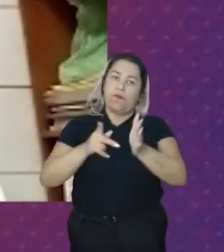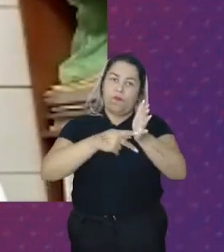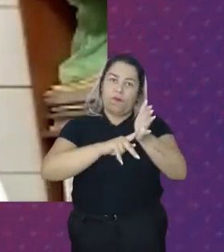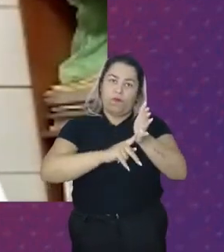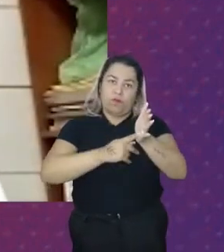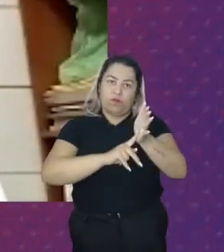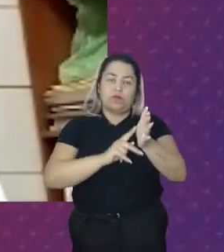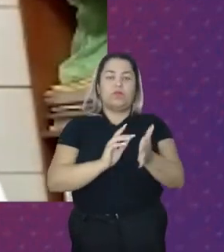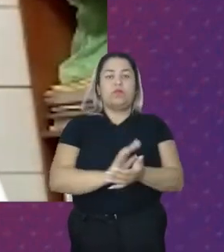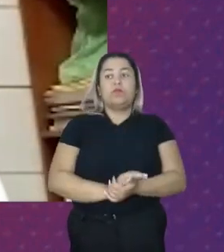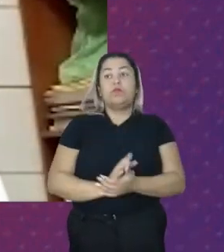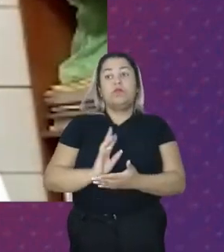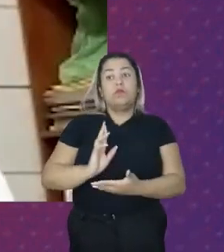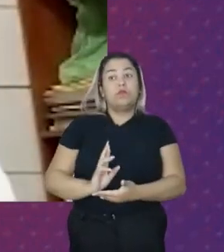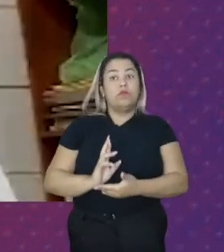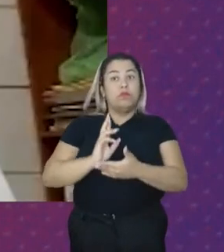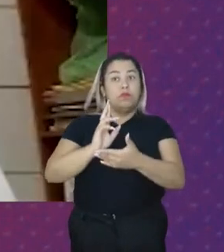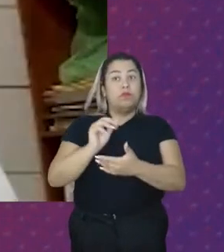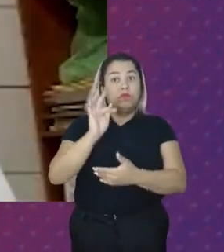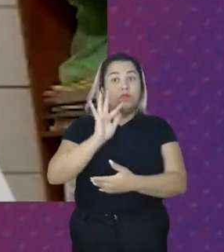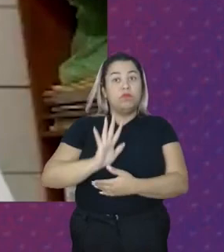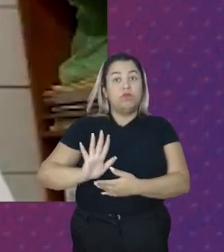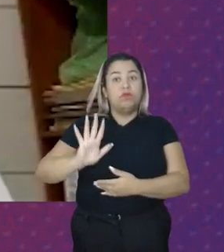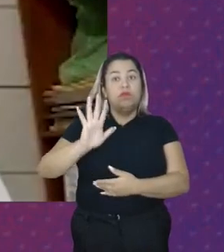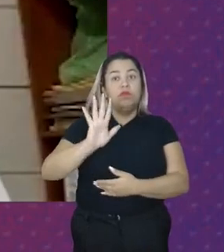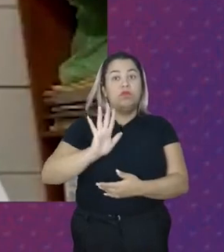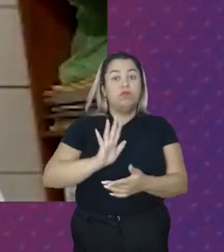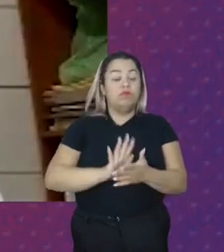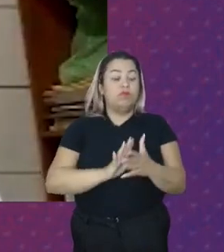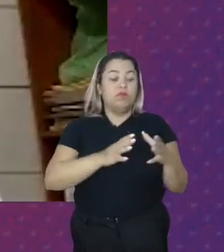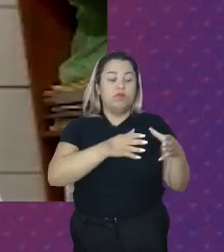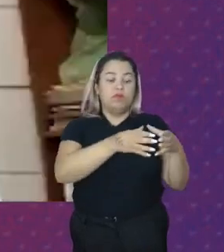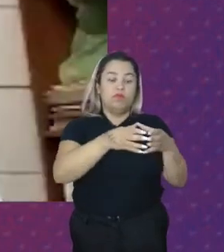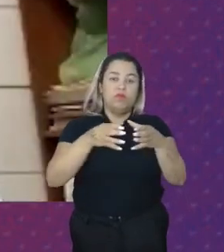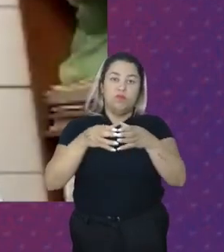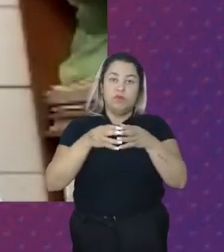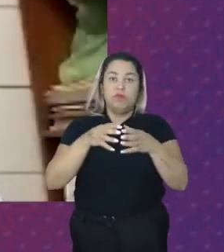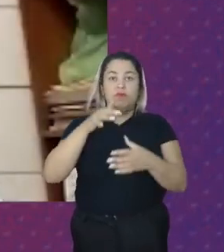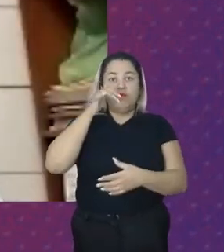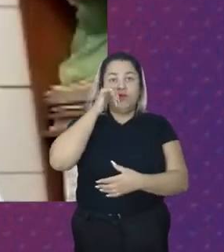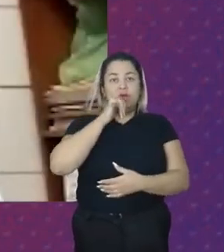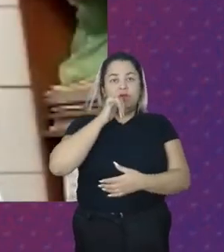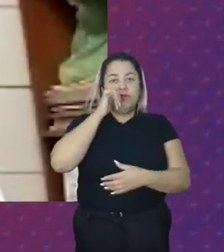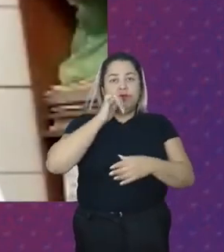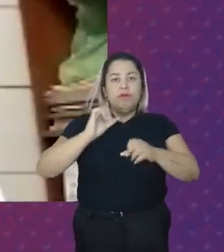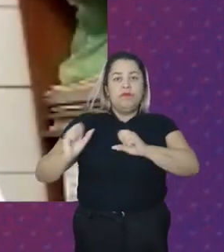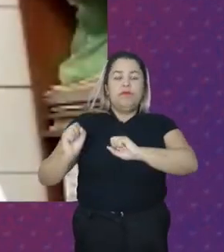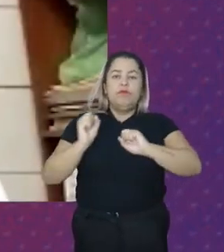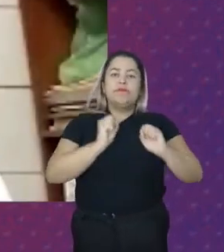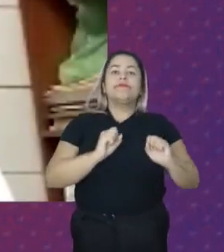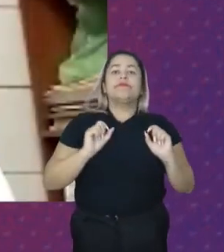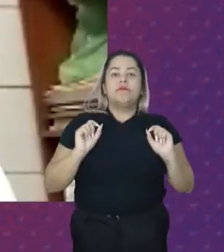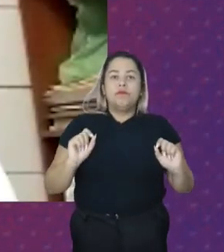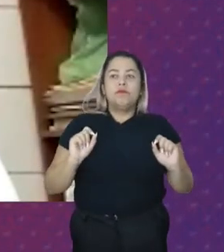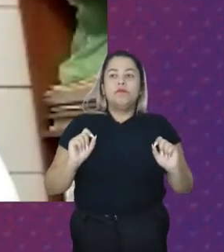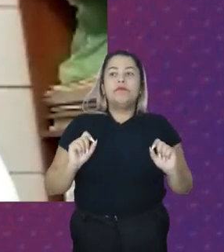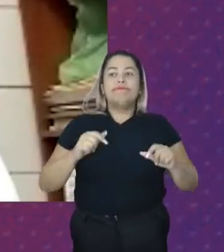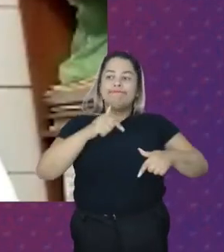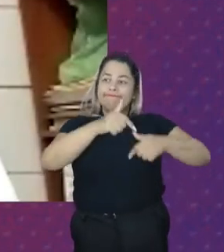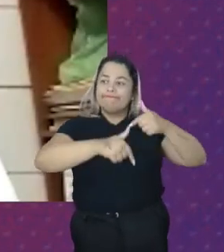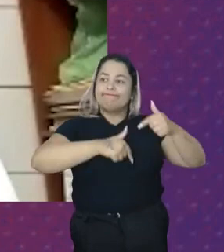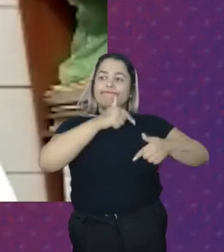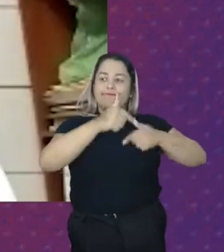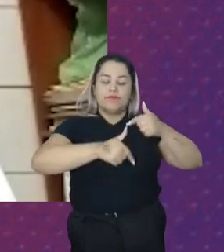Representar a federação Representar essa categoria De mulheres tão numerosas Que é as trabalhadoras